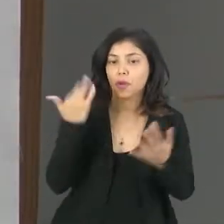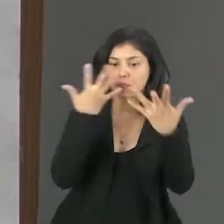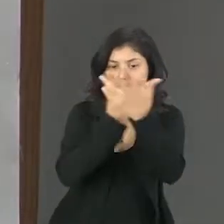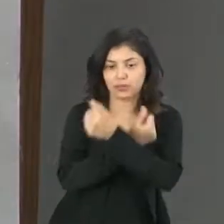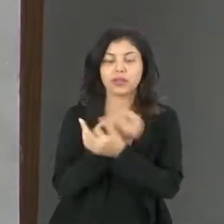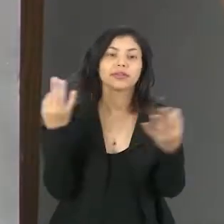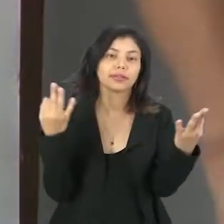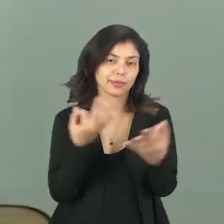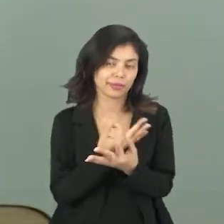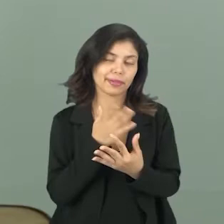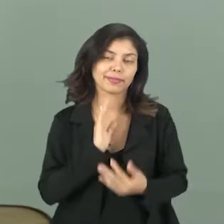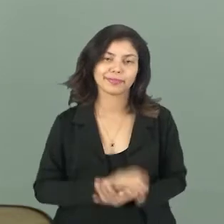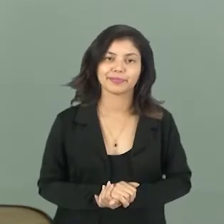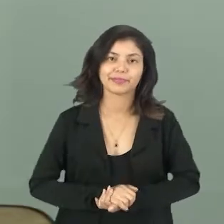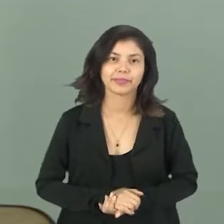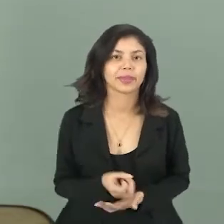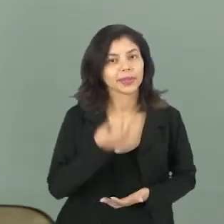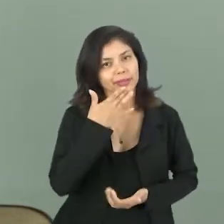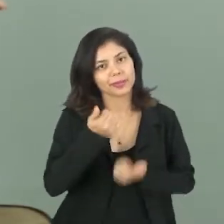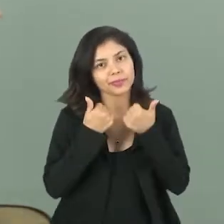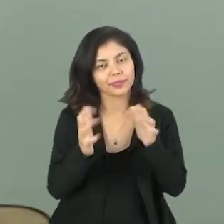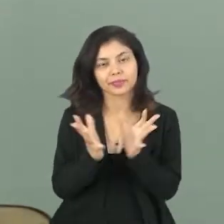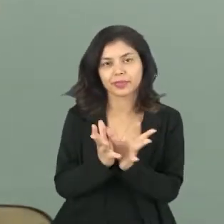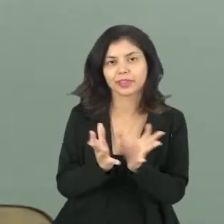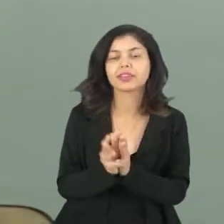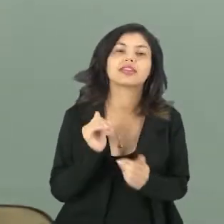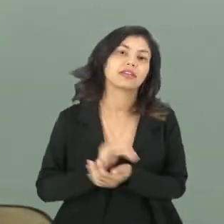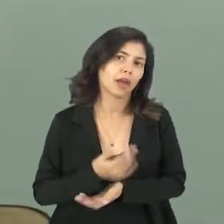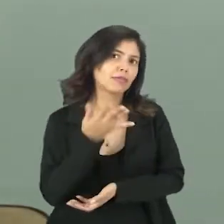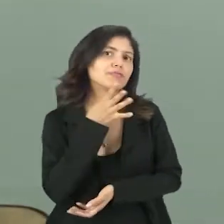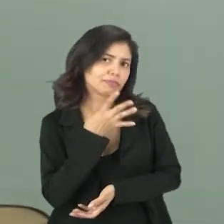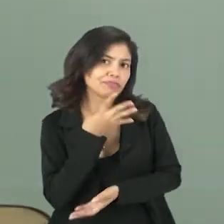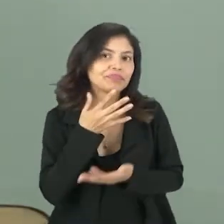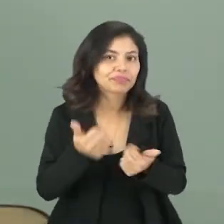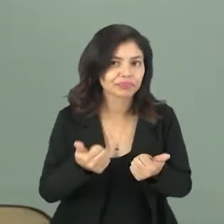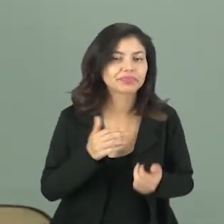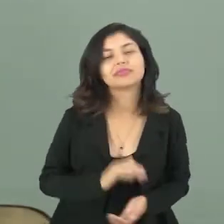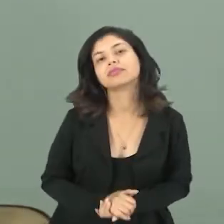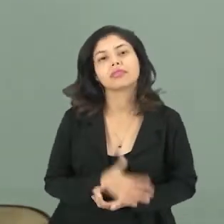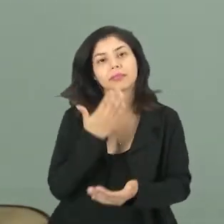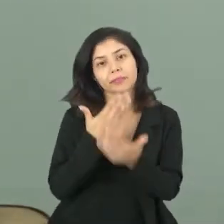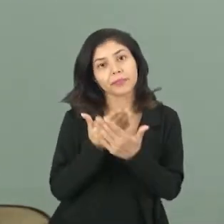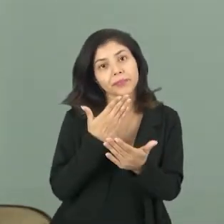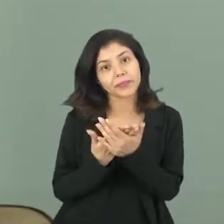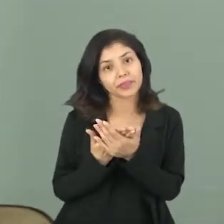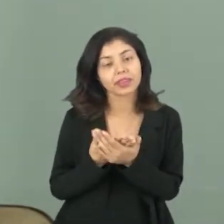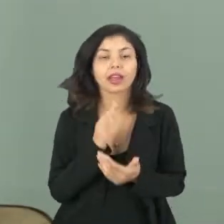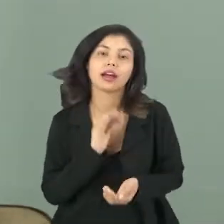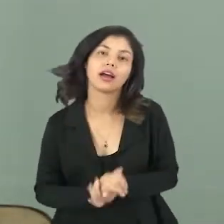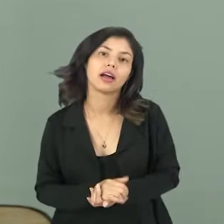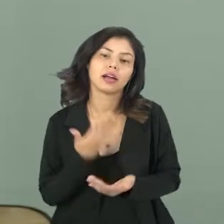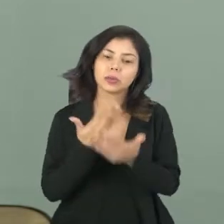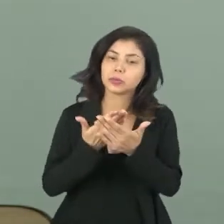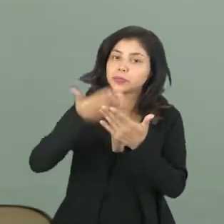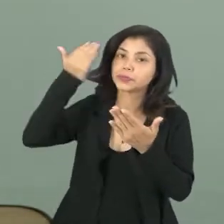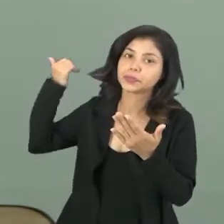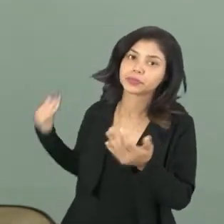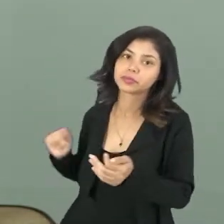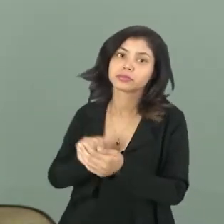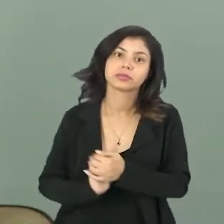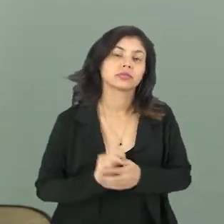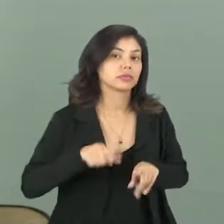lhe parece muito bem turminha esse texto é familiar para vocês não é mesmo estudamos sobre esse texto em aulas anteriores